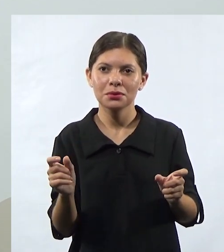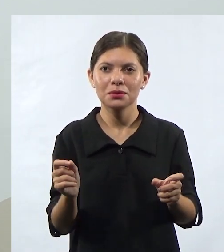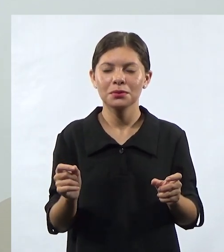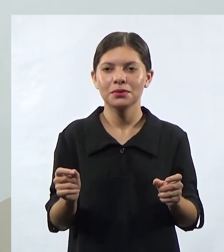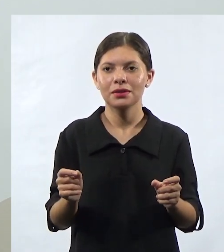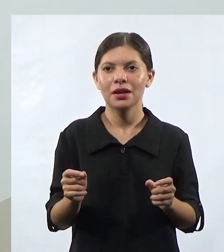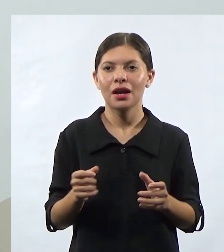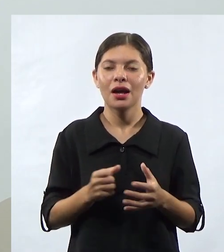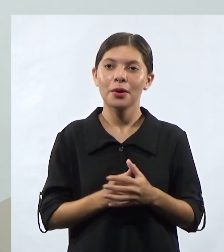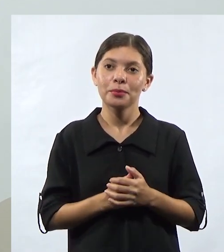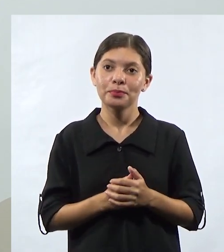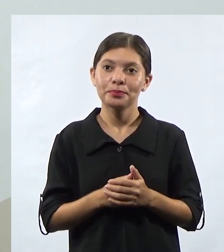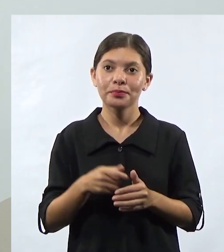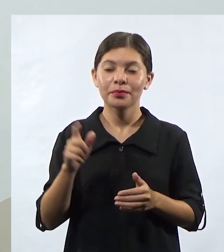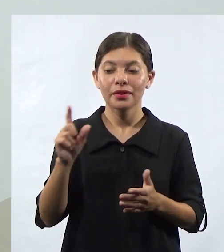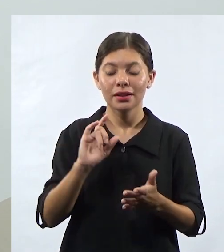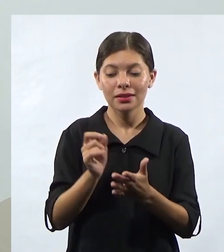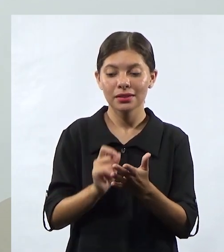vão colocando, né?